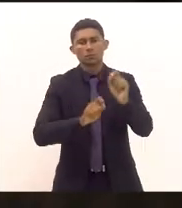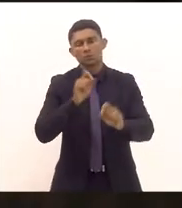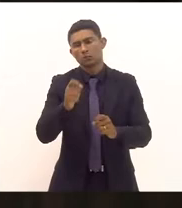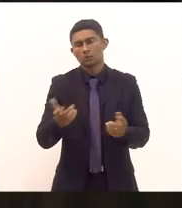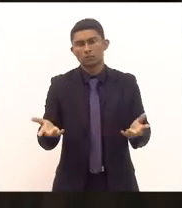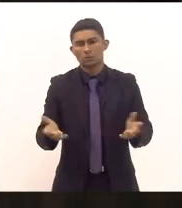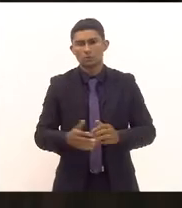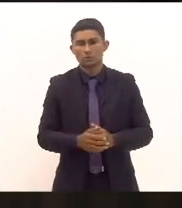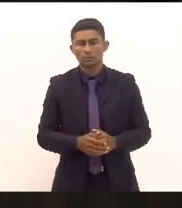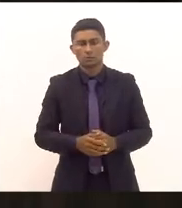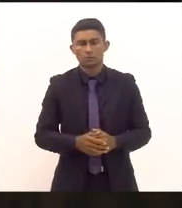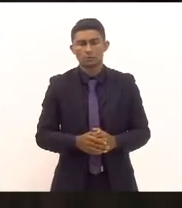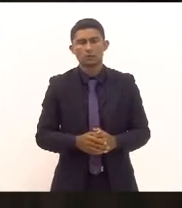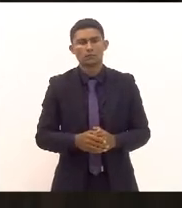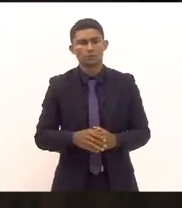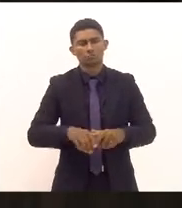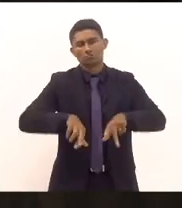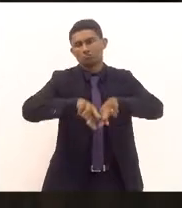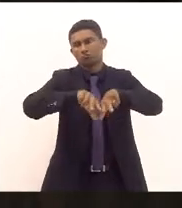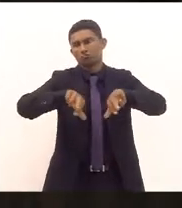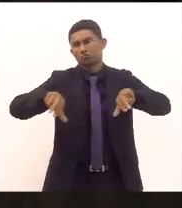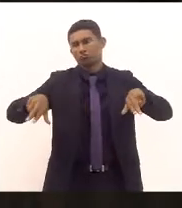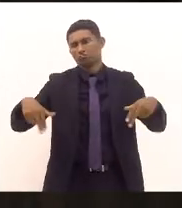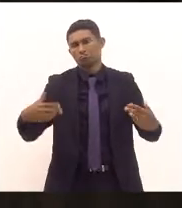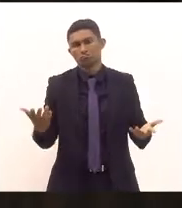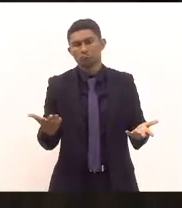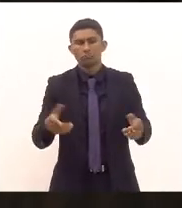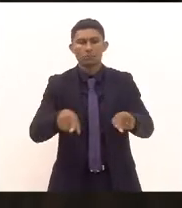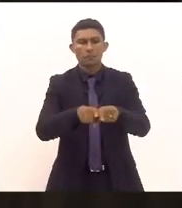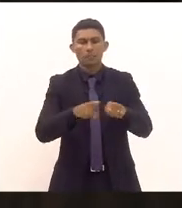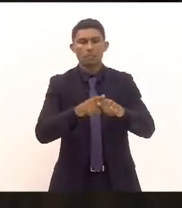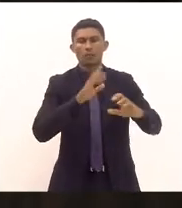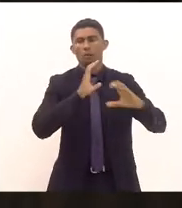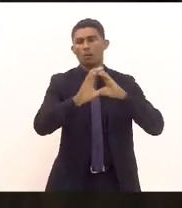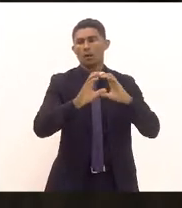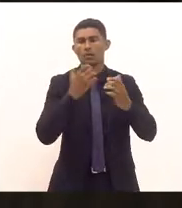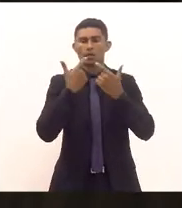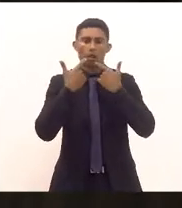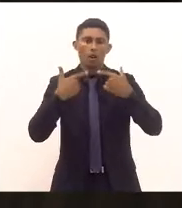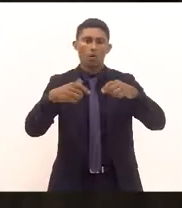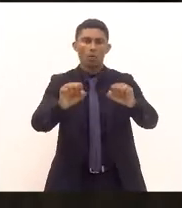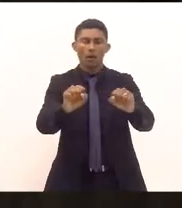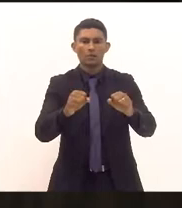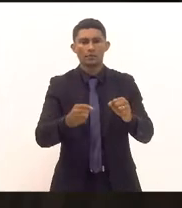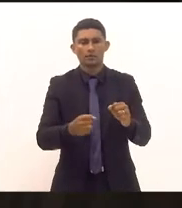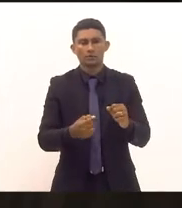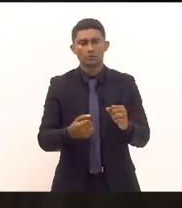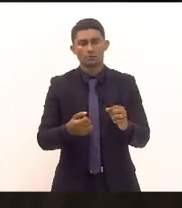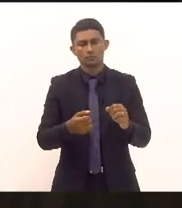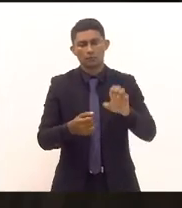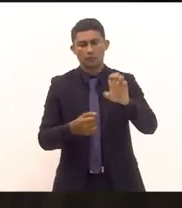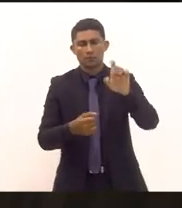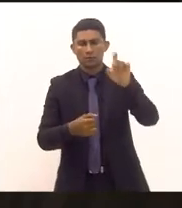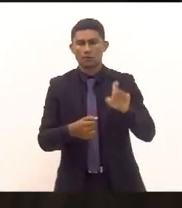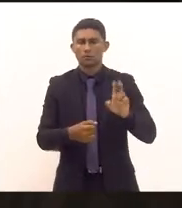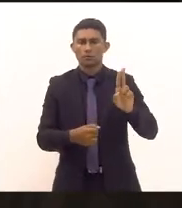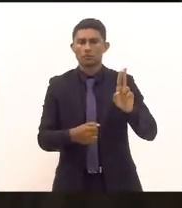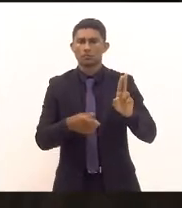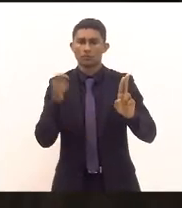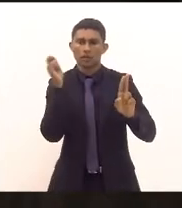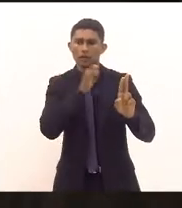incontáveis entidade Senhor da comunicação e da linguagem Exu energia